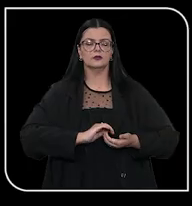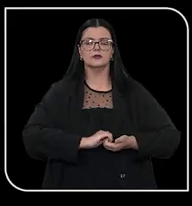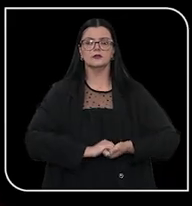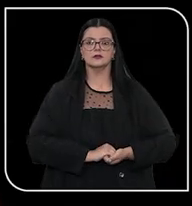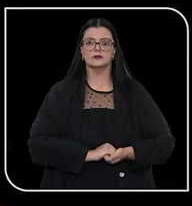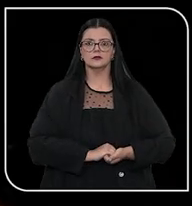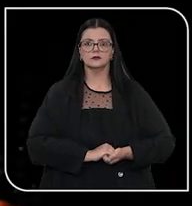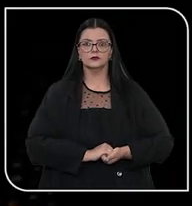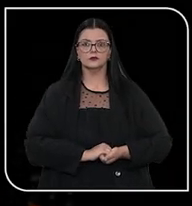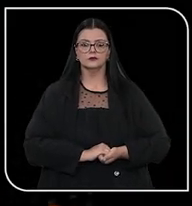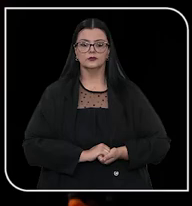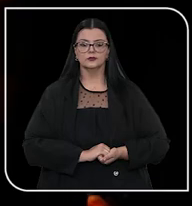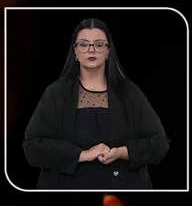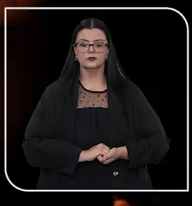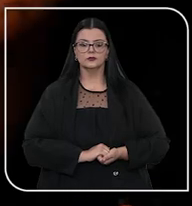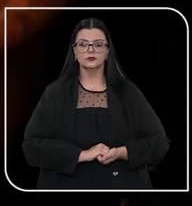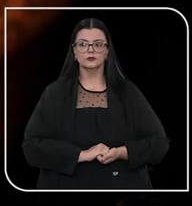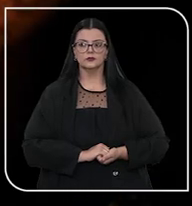brasileiros.